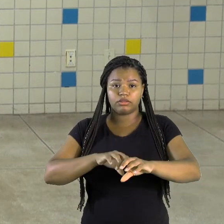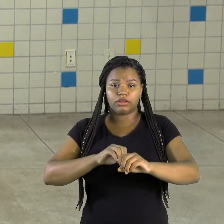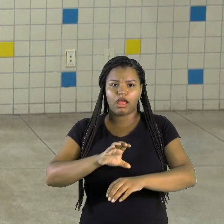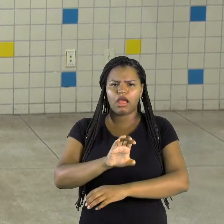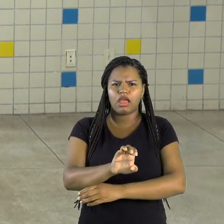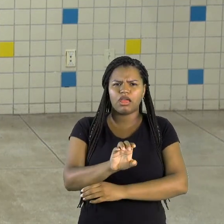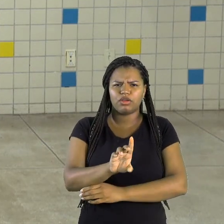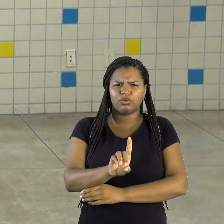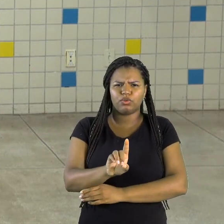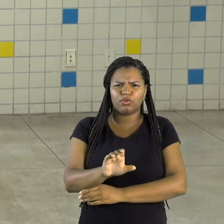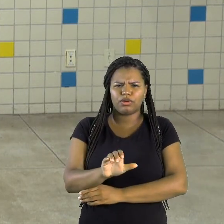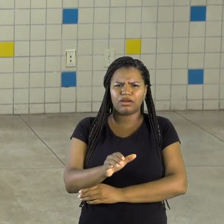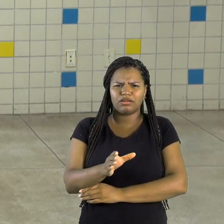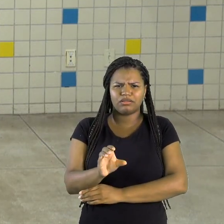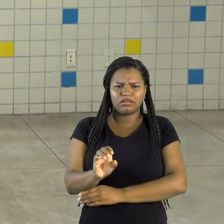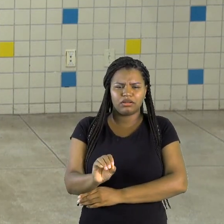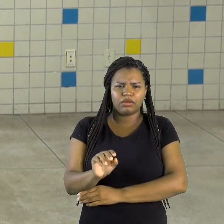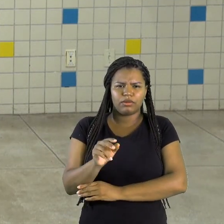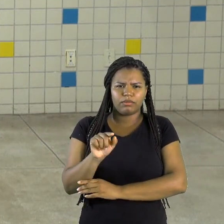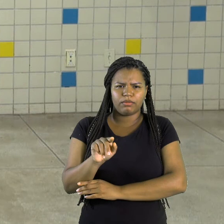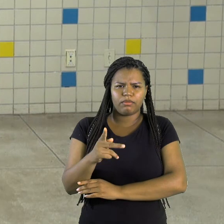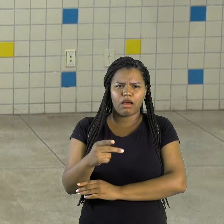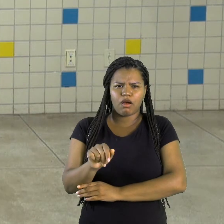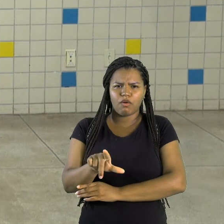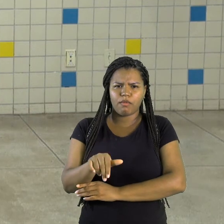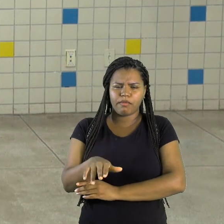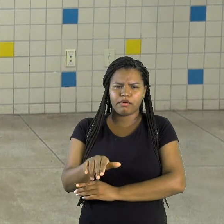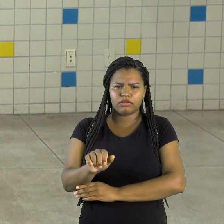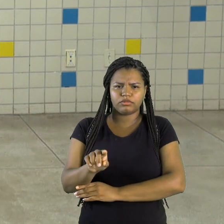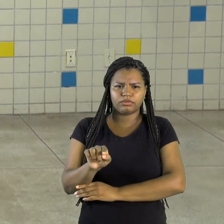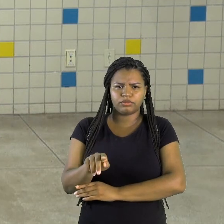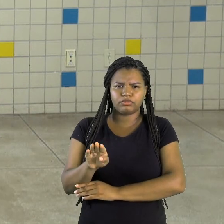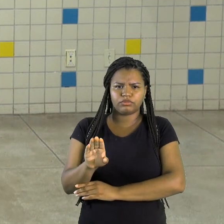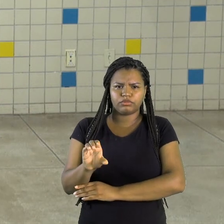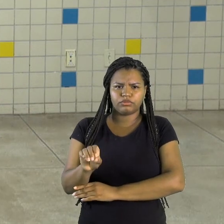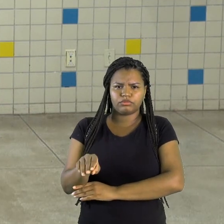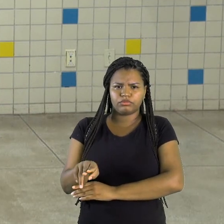Educacão, palmas.com.br, Palmas Homeschool,